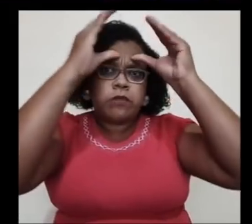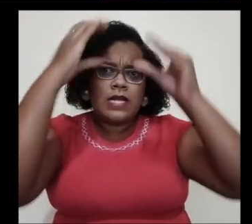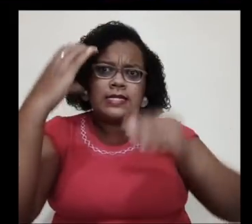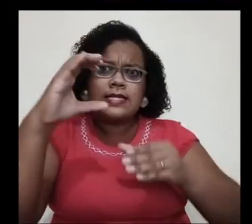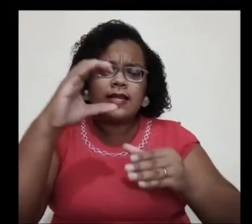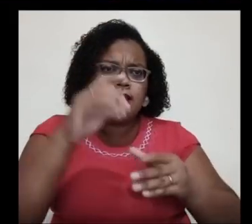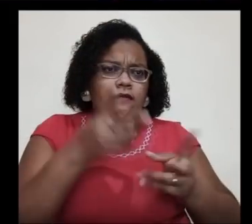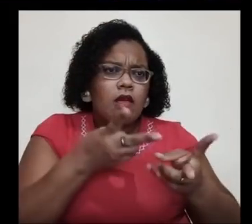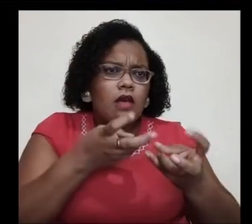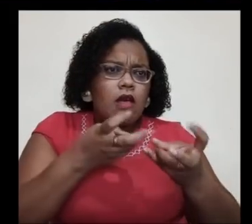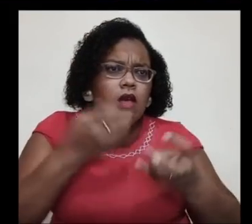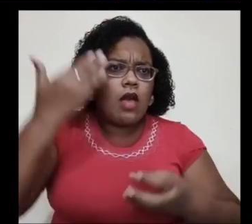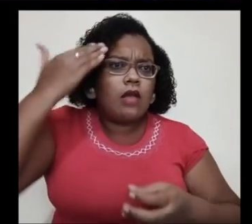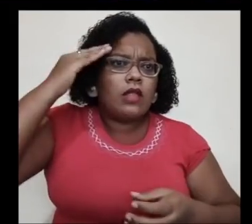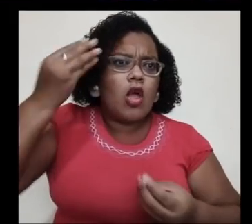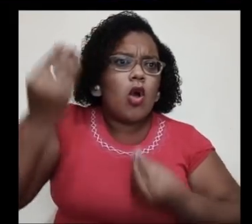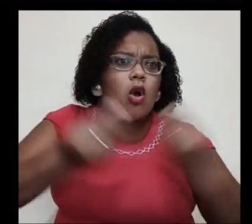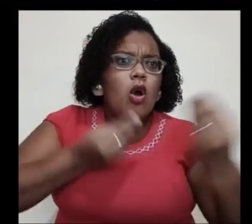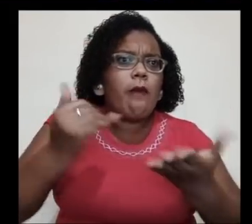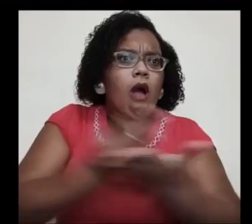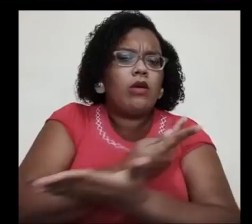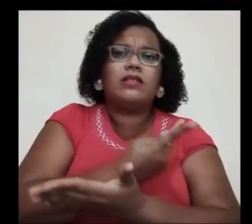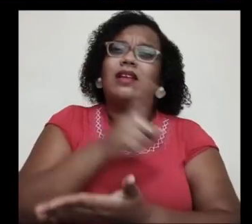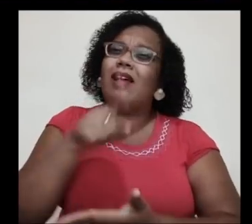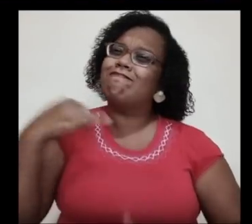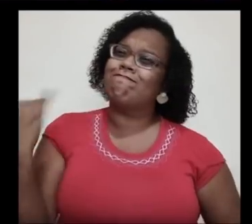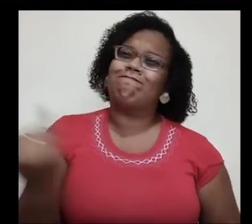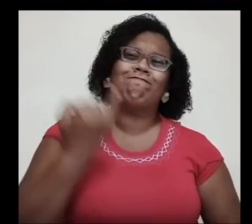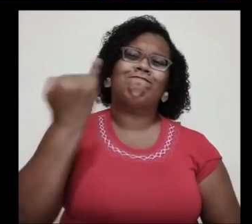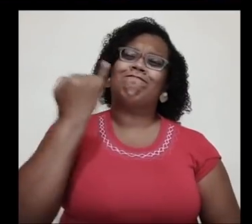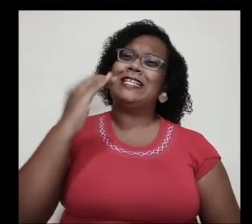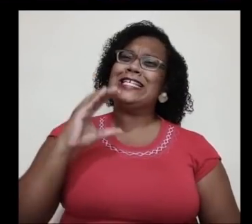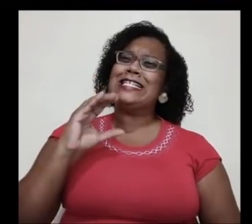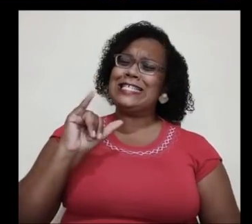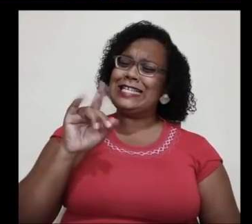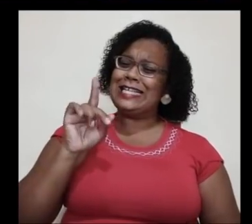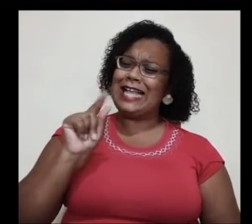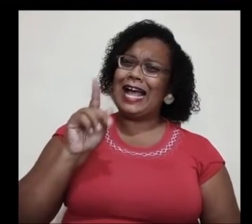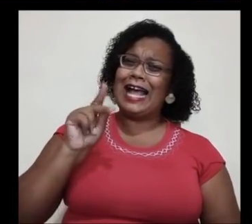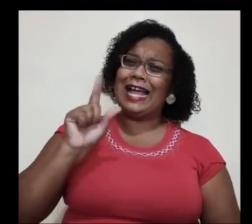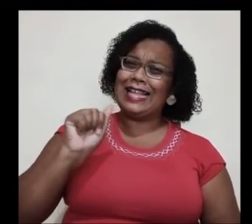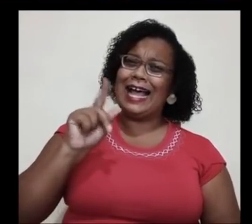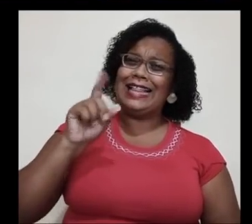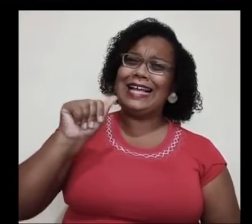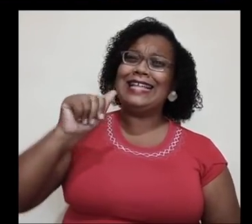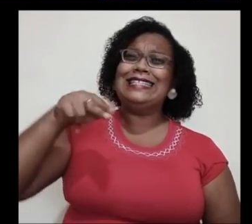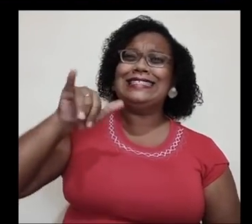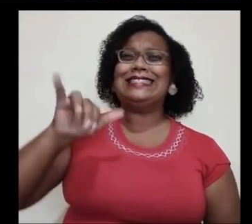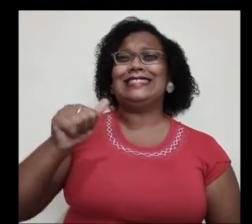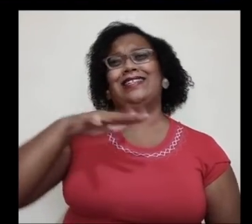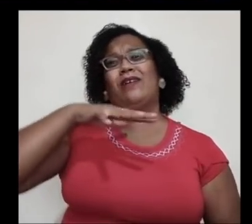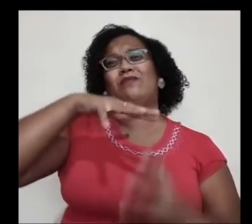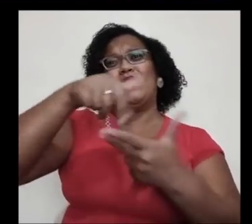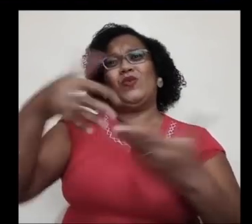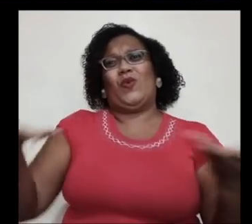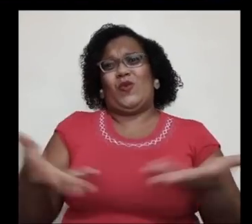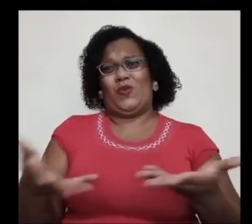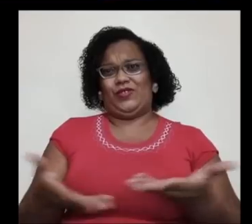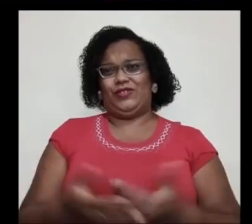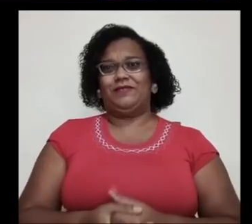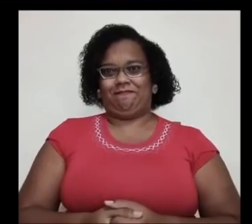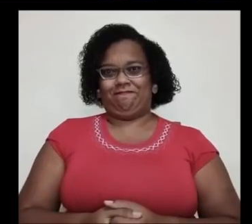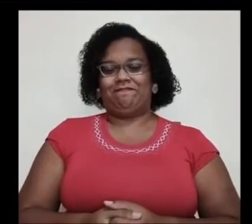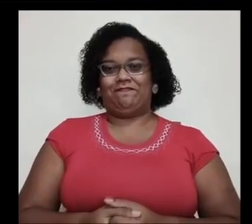hoje. Bem, aí eu trago um exemplo também que eu gostaria de destacar como a ciência e tecnologia faz a diferença no desenvolvimento dos